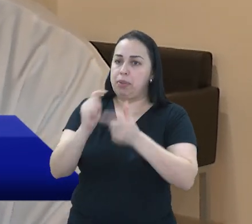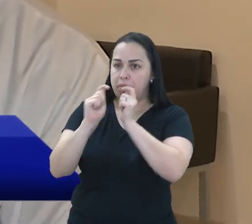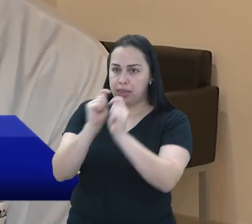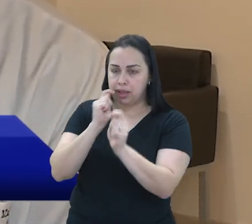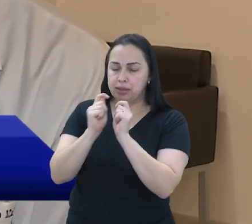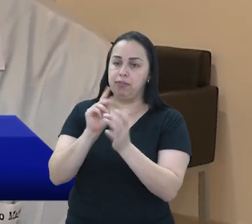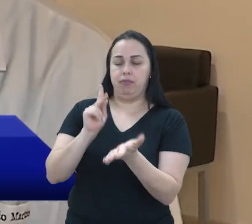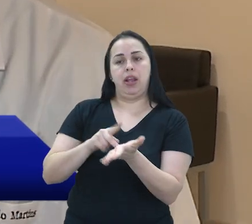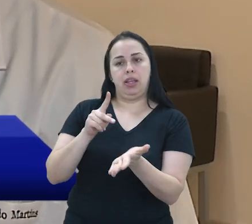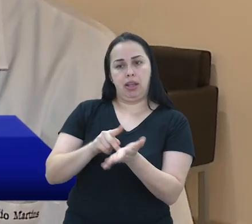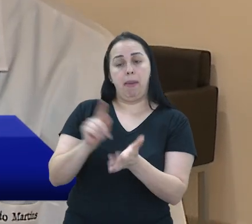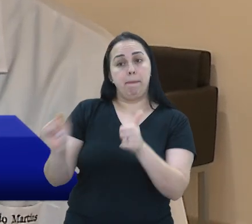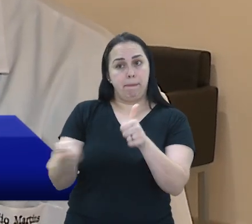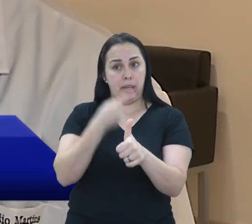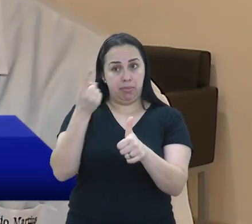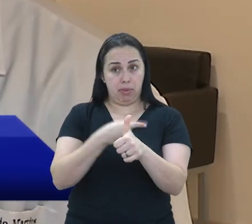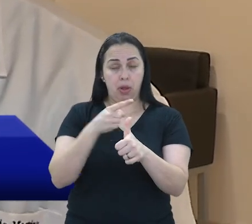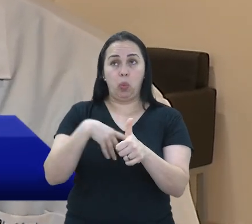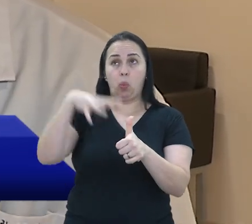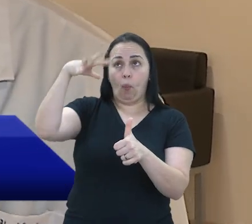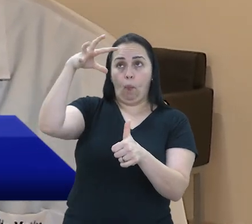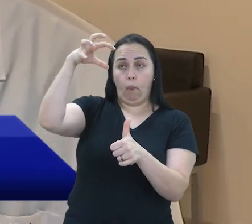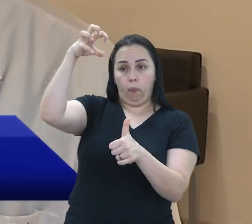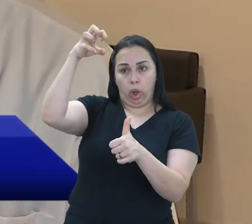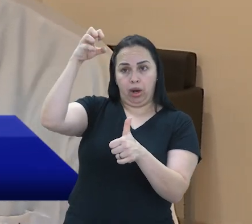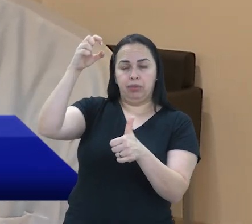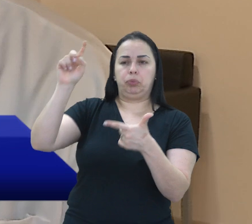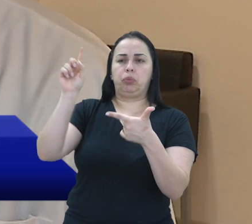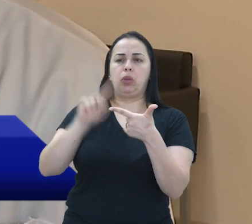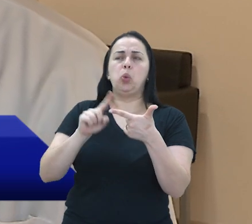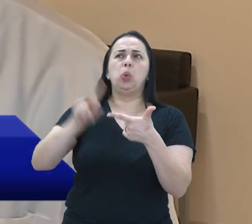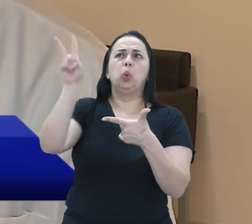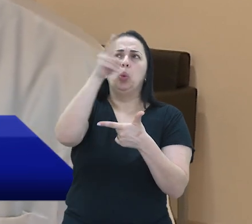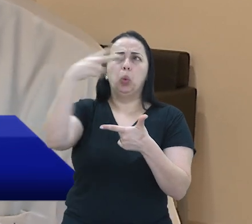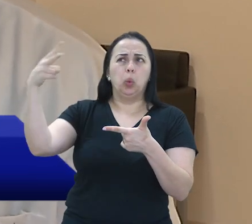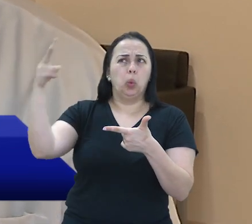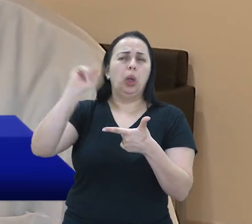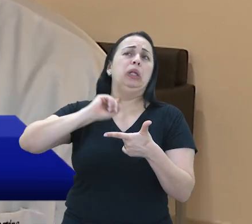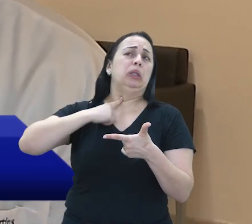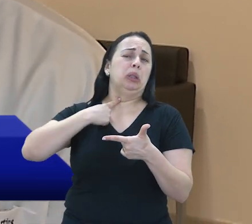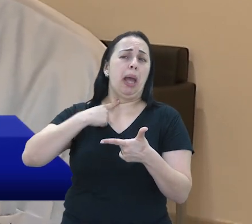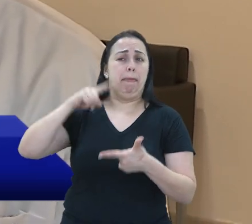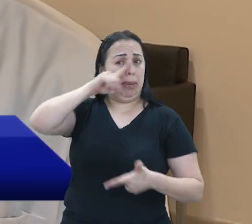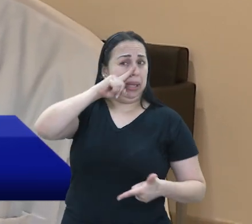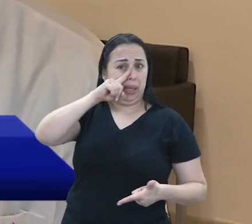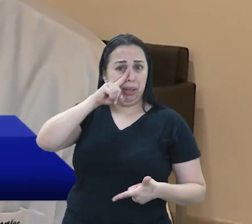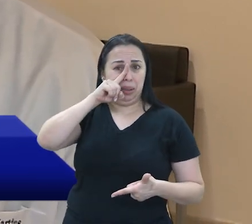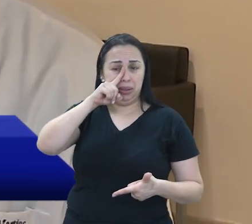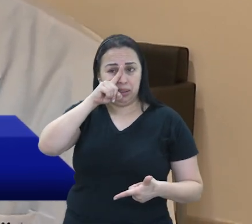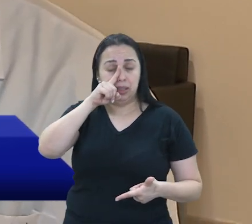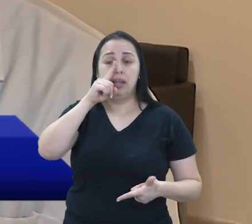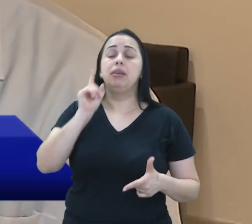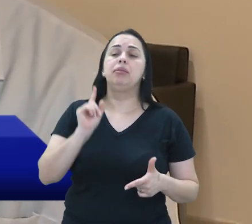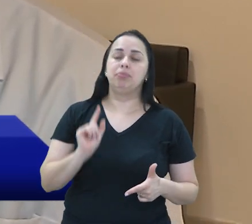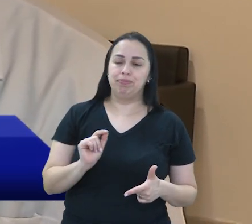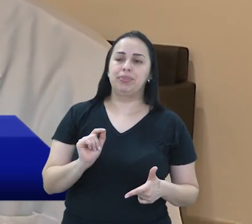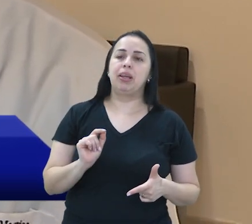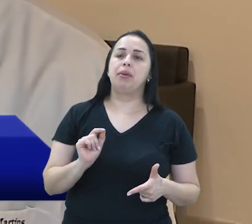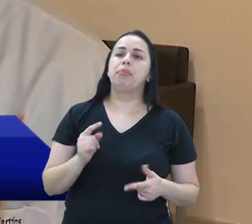vocês. E assim, primeiramente, o tempo seco e a poluição são dois fatores de risco para